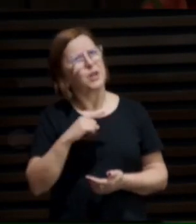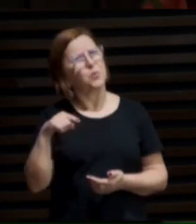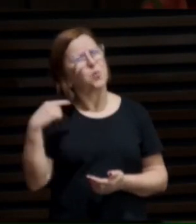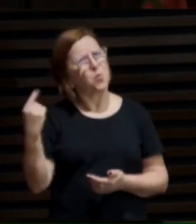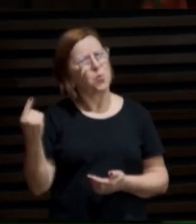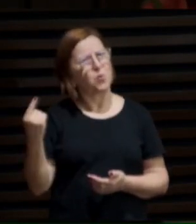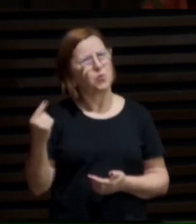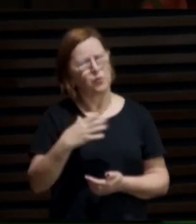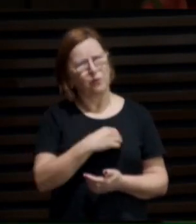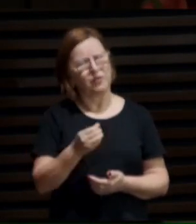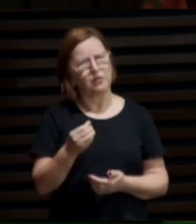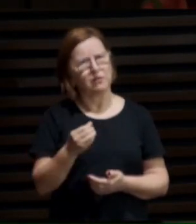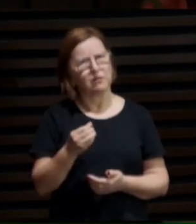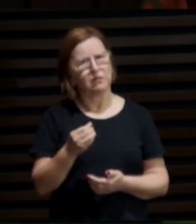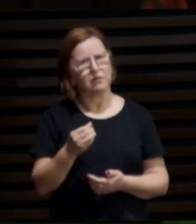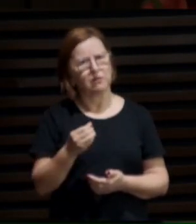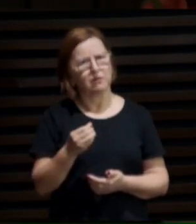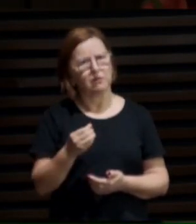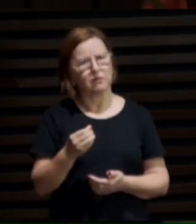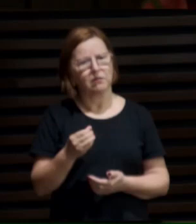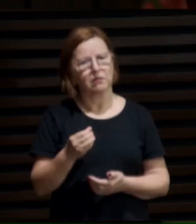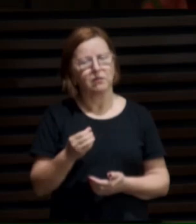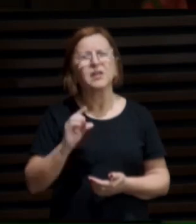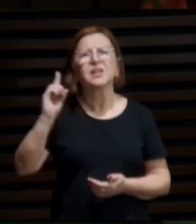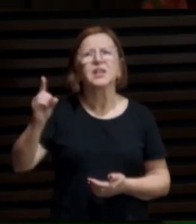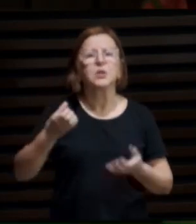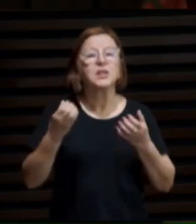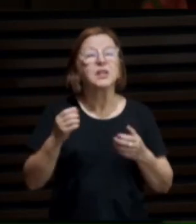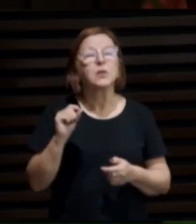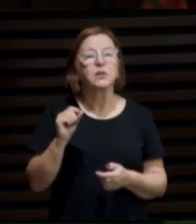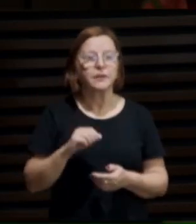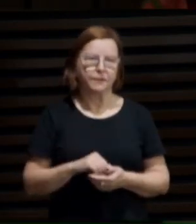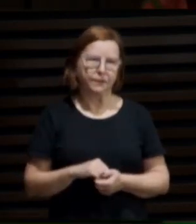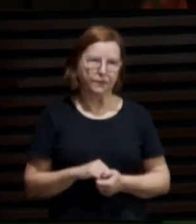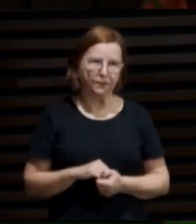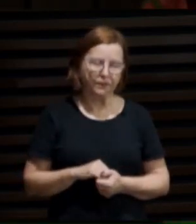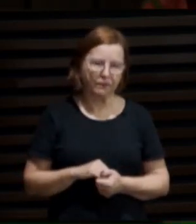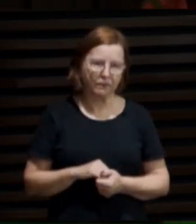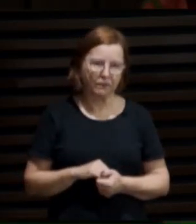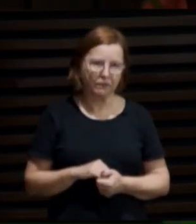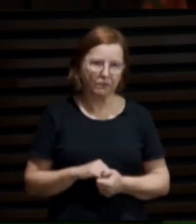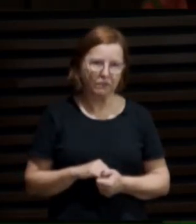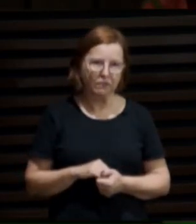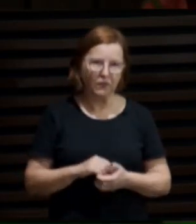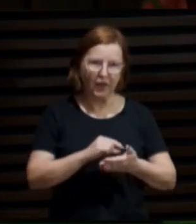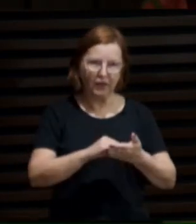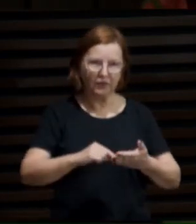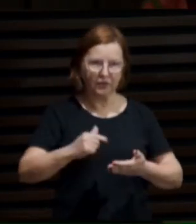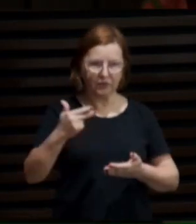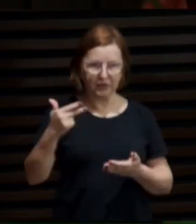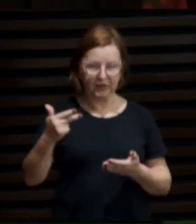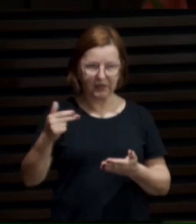O que que Deus está querendo com isso? E aí, quando nós vamos para o versículo 3 a